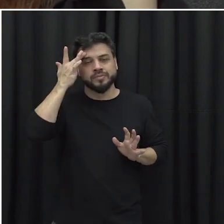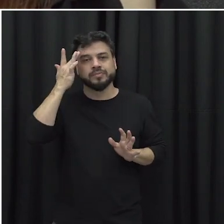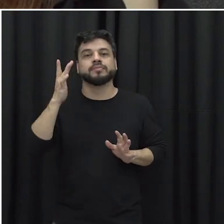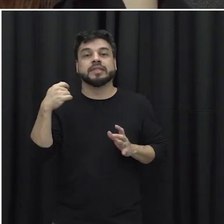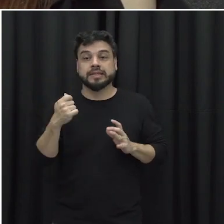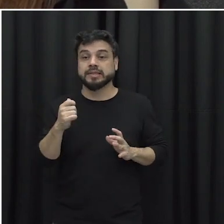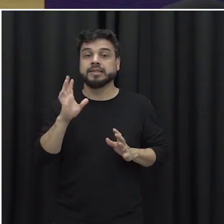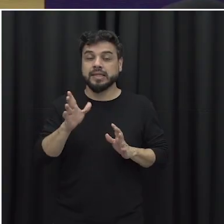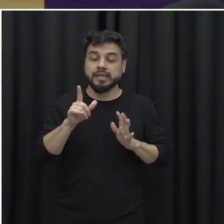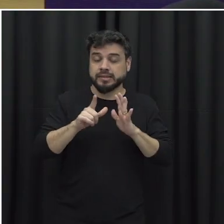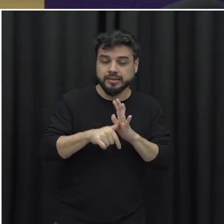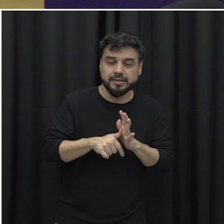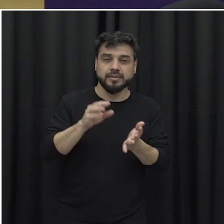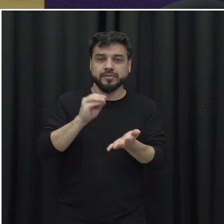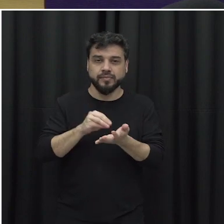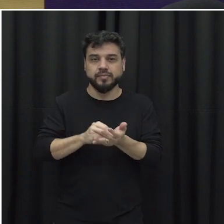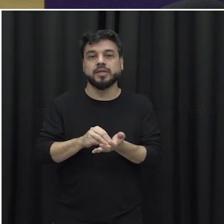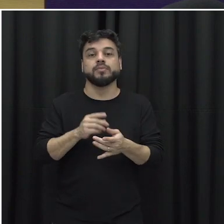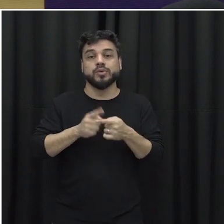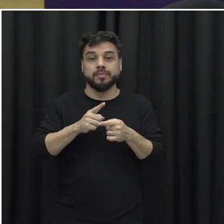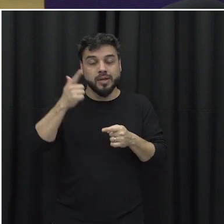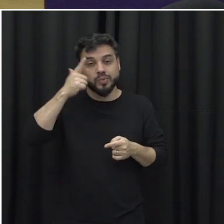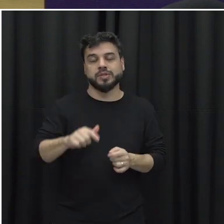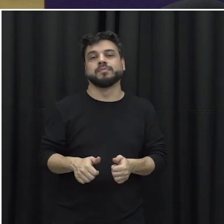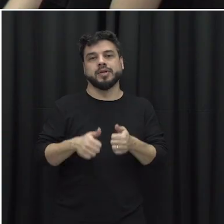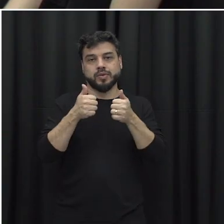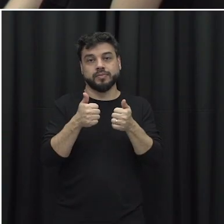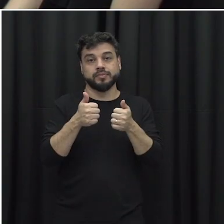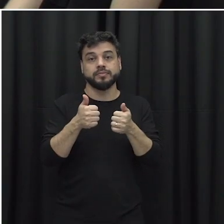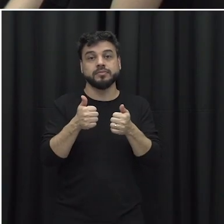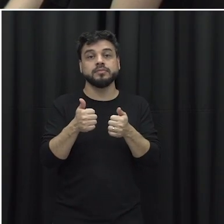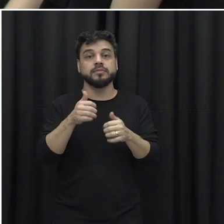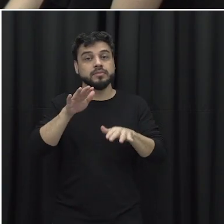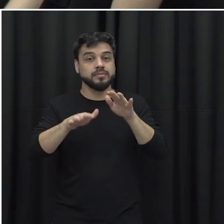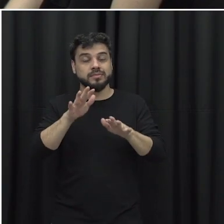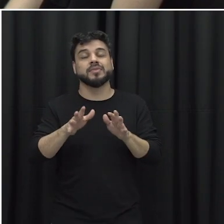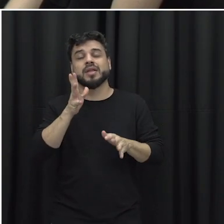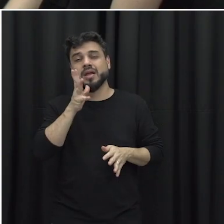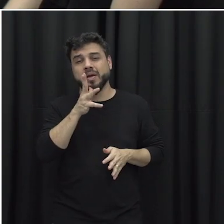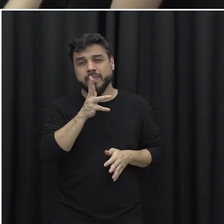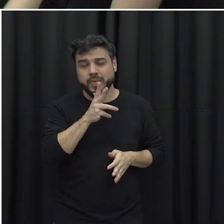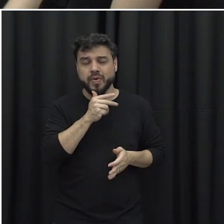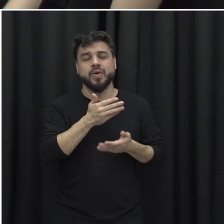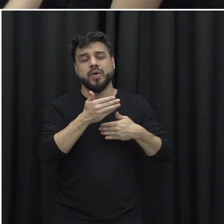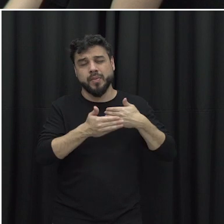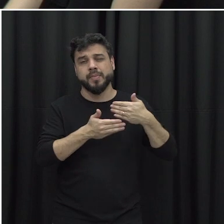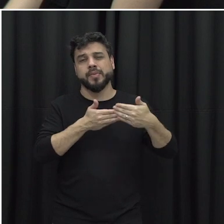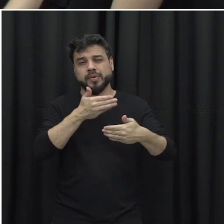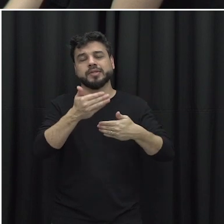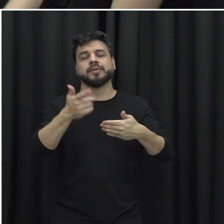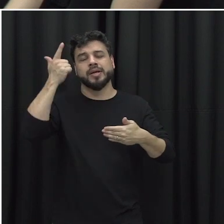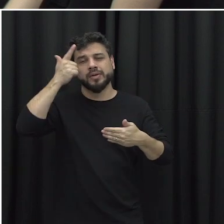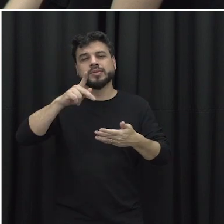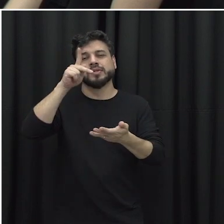uma melhora. E às vezes tem uma demora muito grande em conseguir a medicação. E uma outra forma